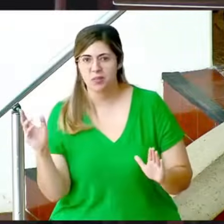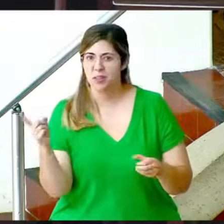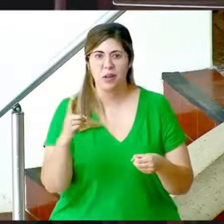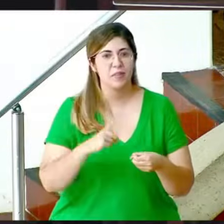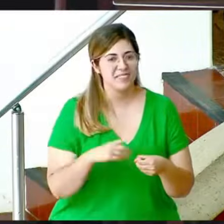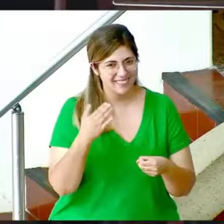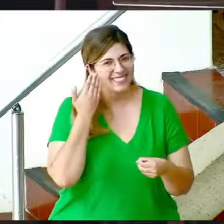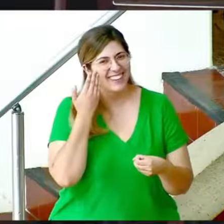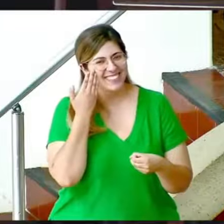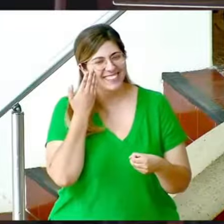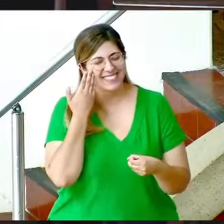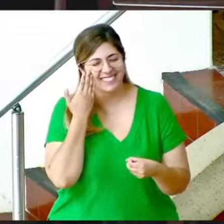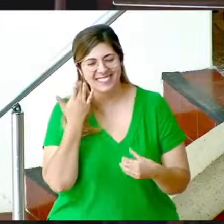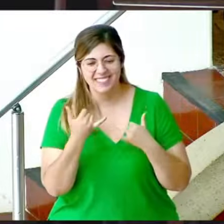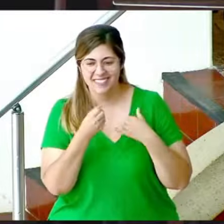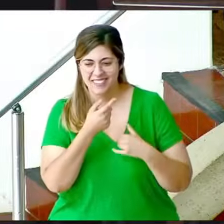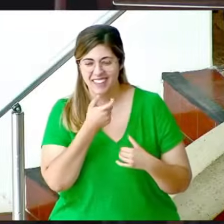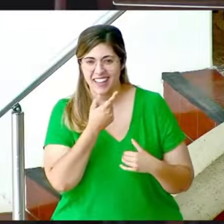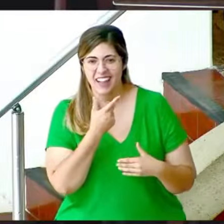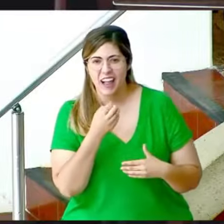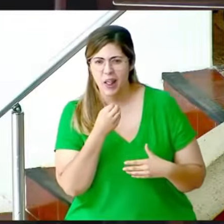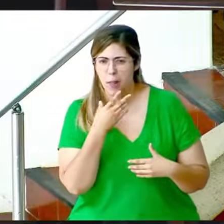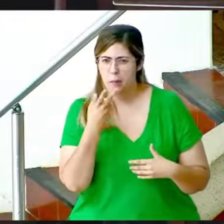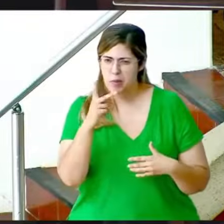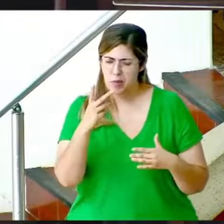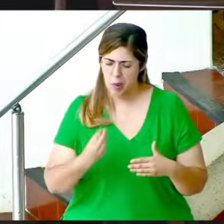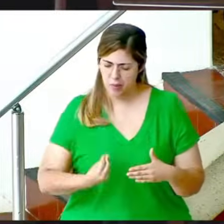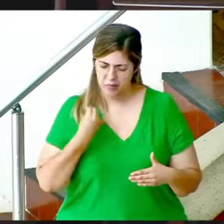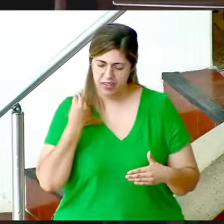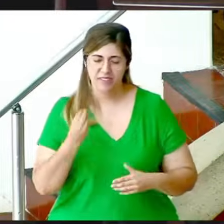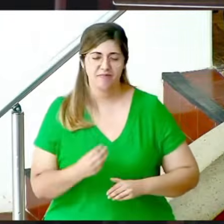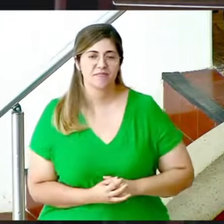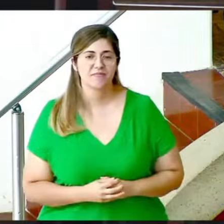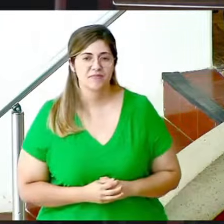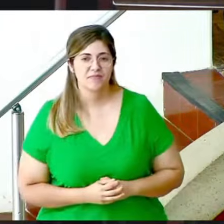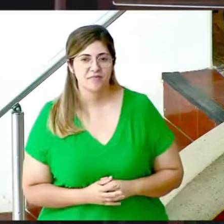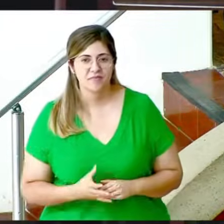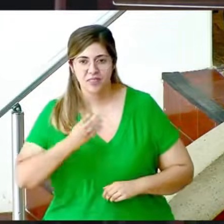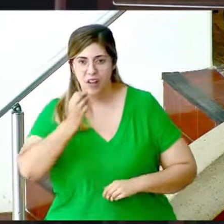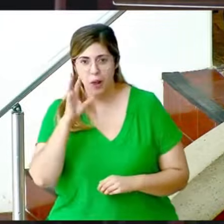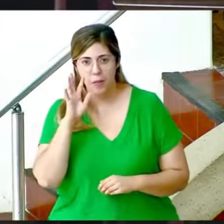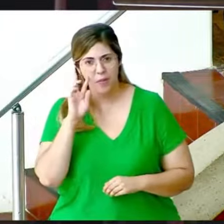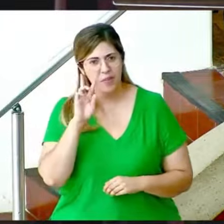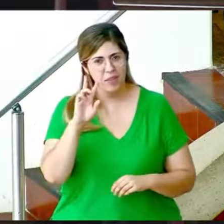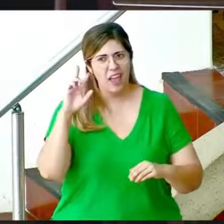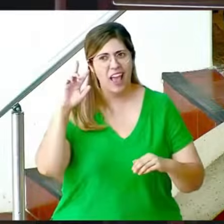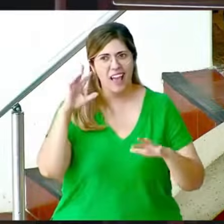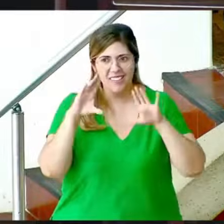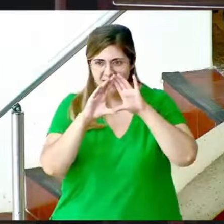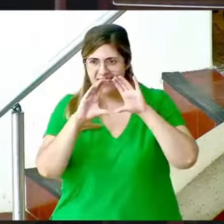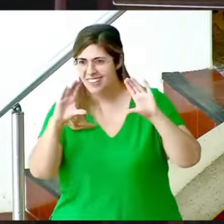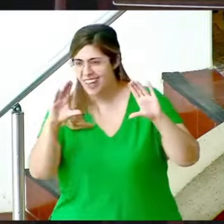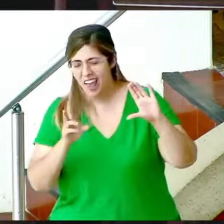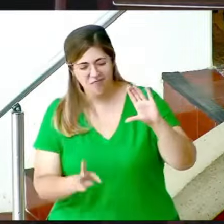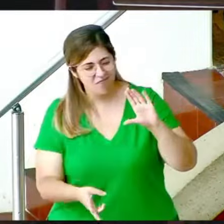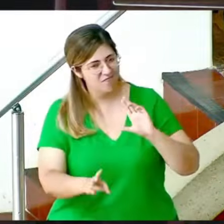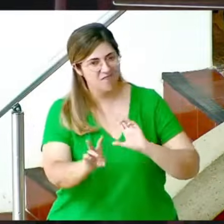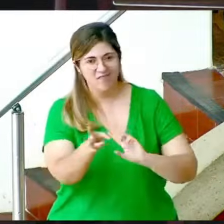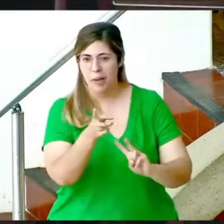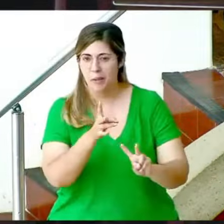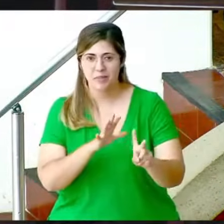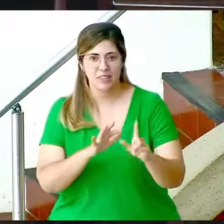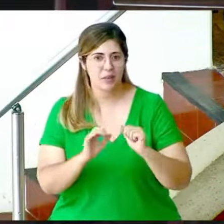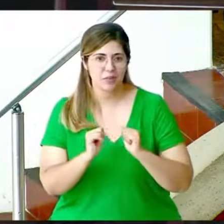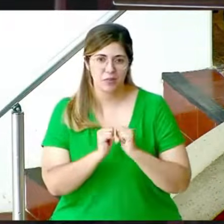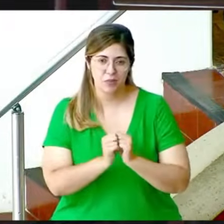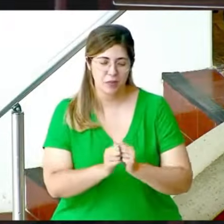Que bom mesmo, hein? Bom para a sua vida. Bom porque a gente vai se ver na eternidade, para sempre. Então, se você chegou